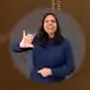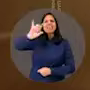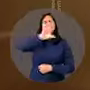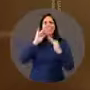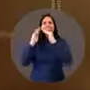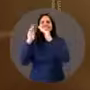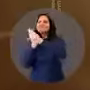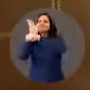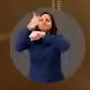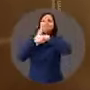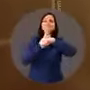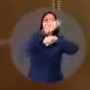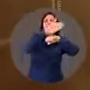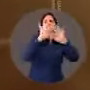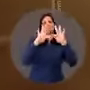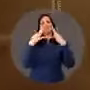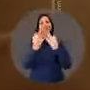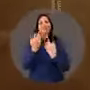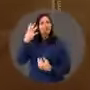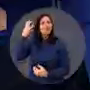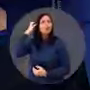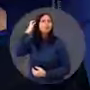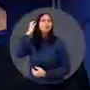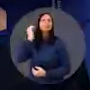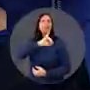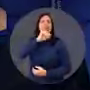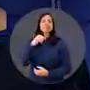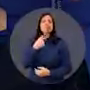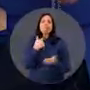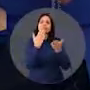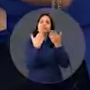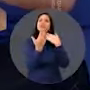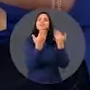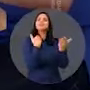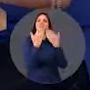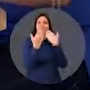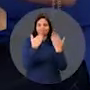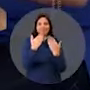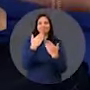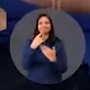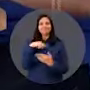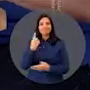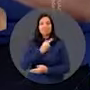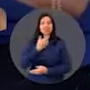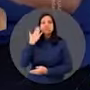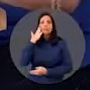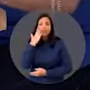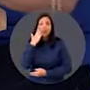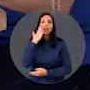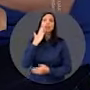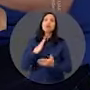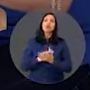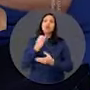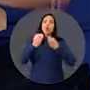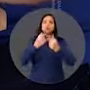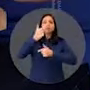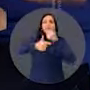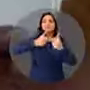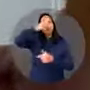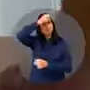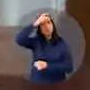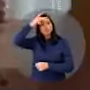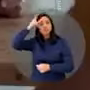família cuiabana e ter a oportunidade de ter esse bate-papo que nós tivemos para saber. E aí, gente? Os serviços da prefeitura estão chegando aí? Vem,